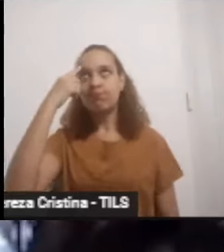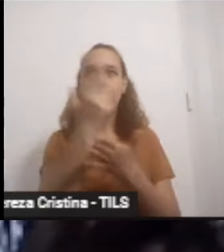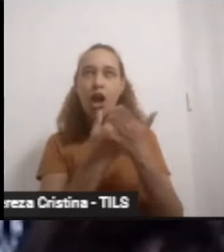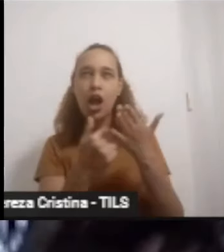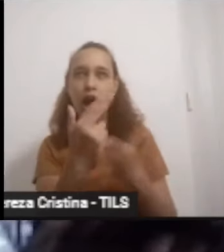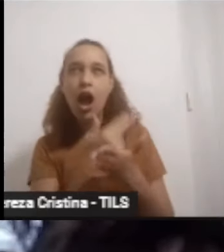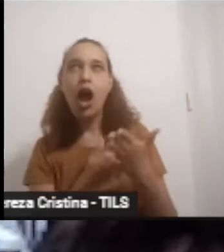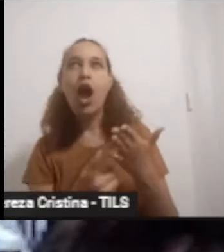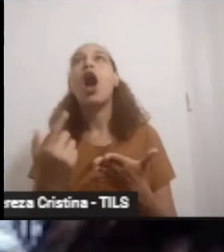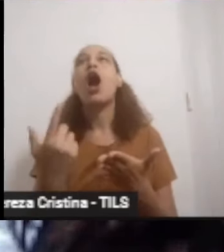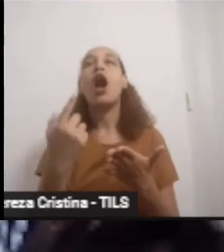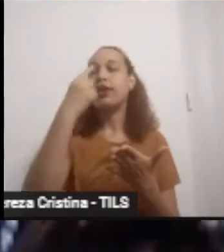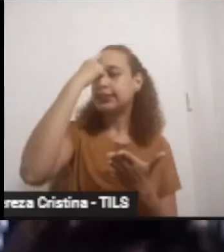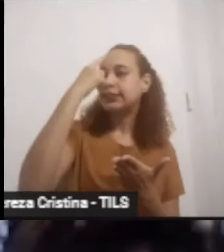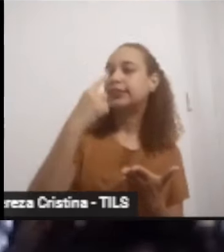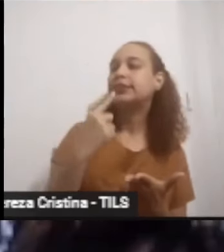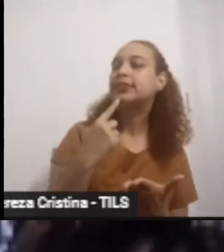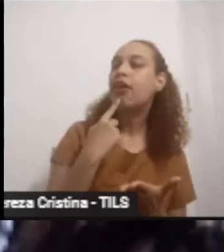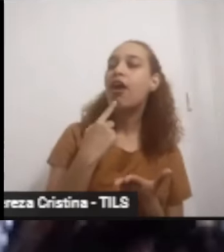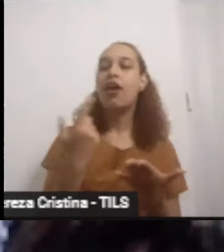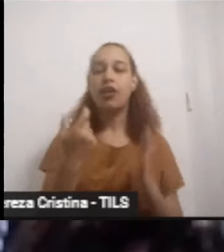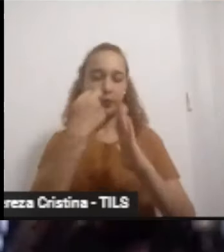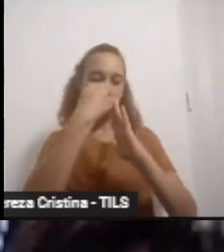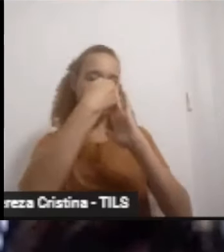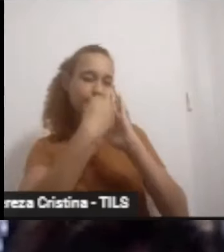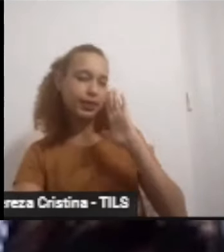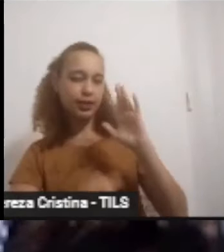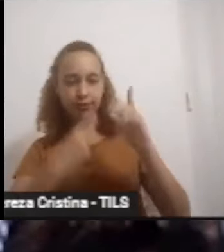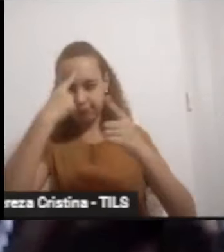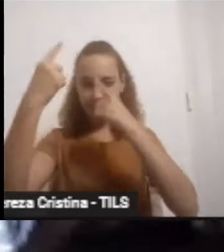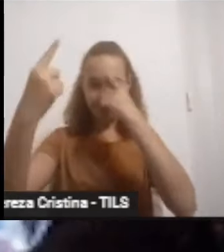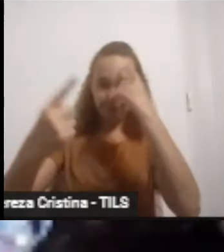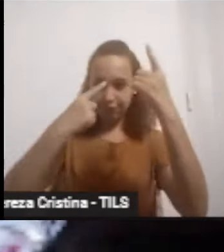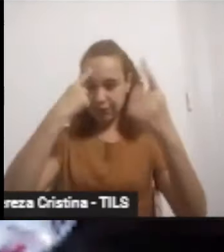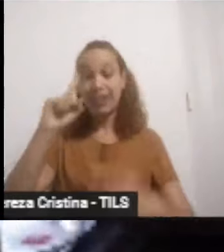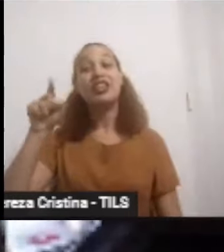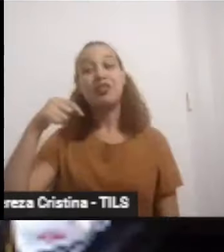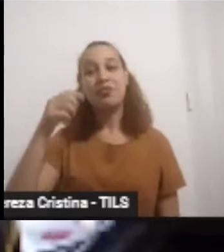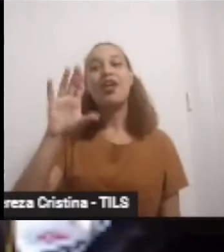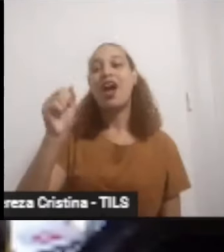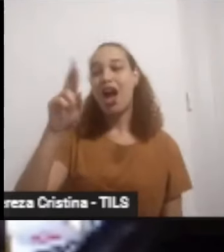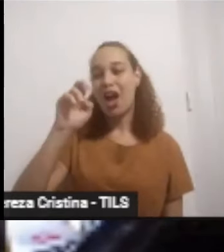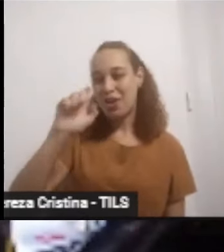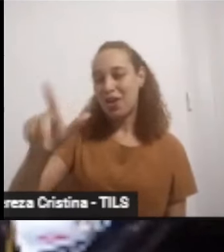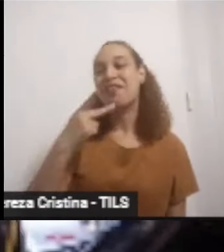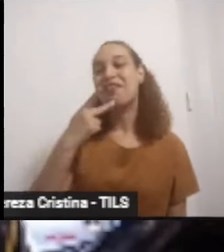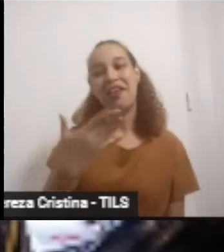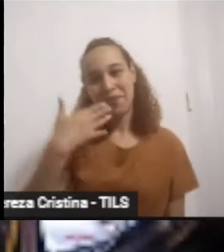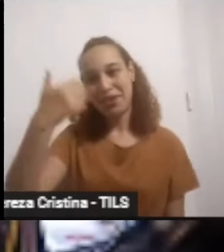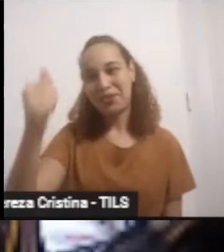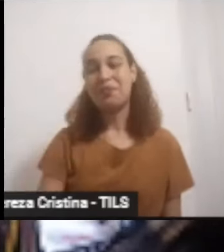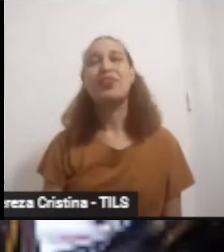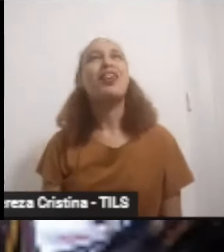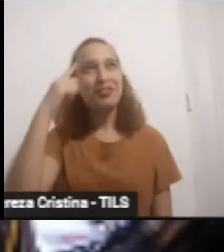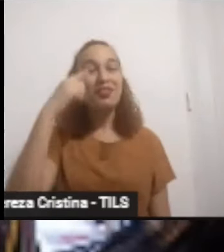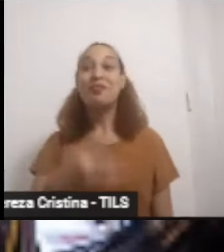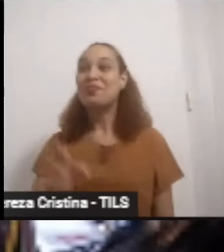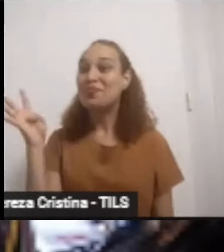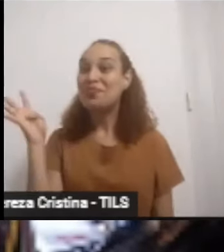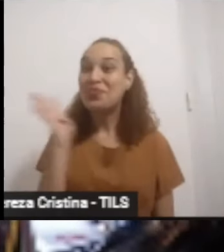a dimensão do livro, foi se empolgando, né, cara? Depois ela vai falar mais disso aí. E achei que ficou muito legal, fico muito feliz